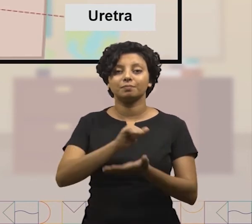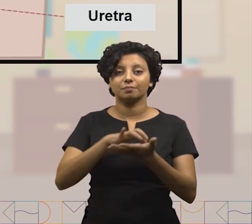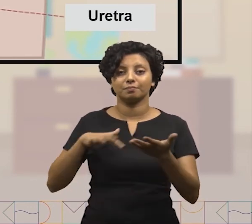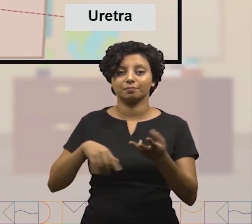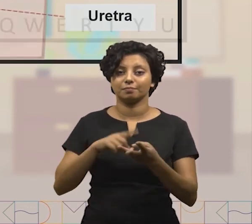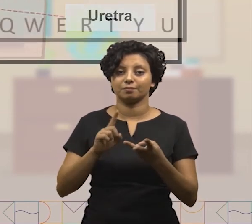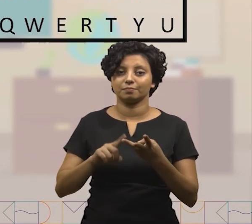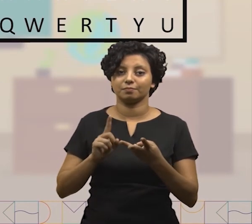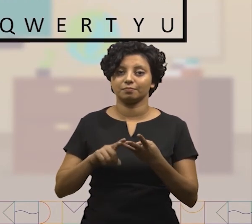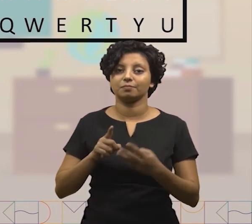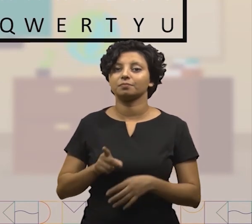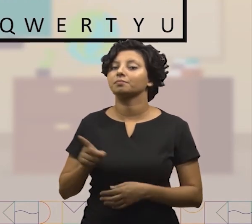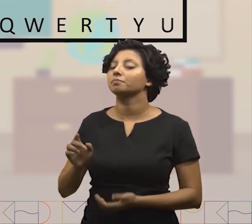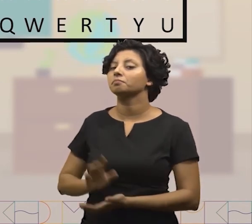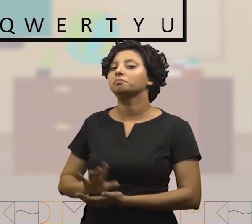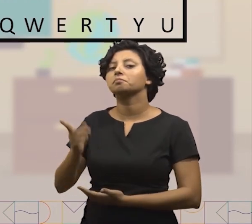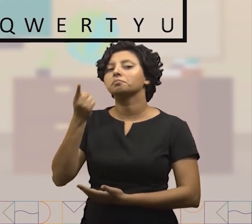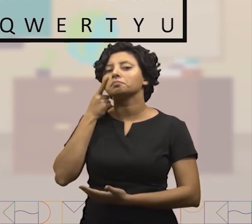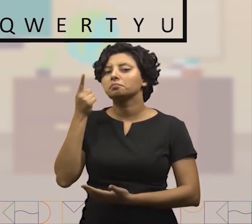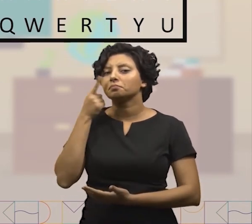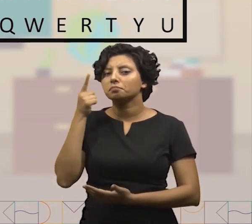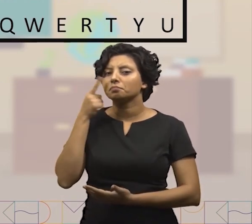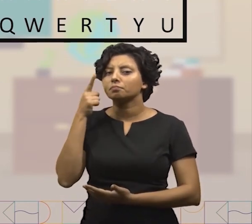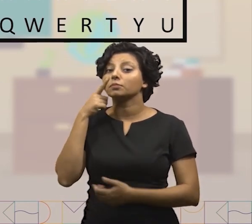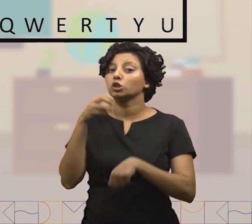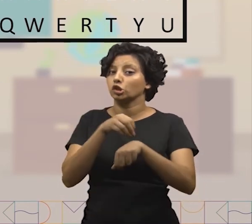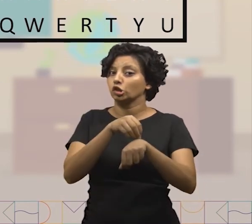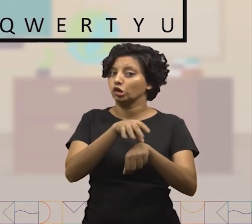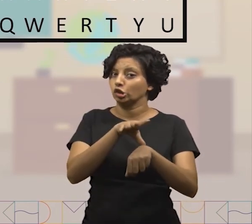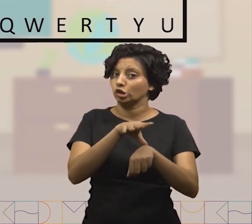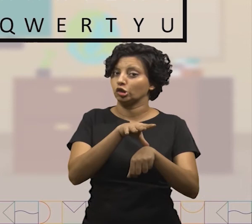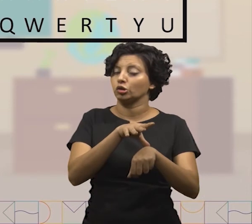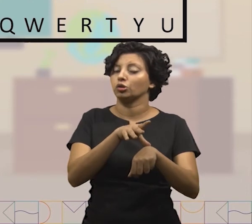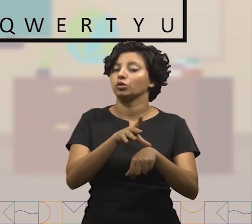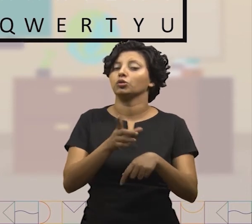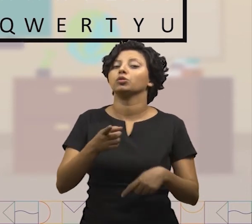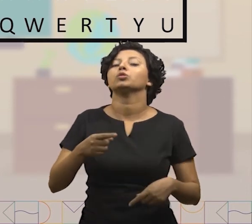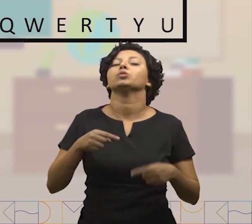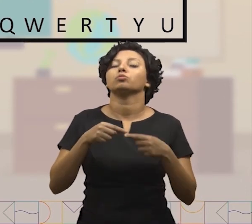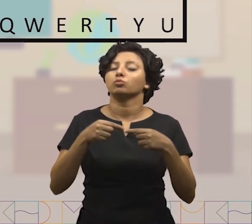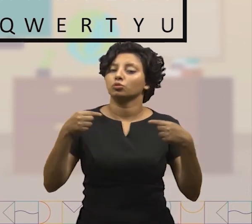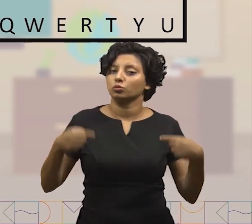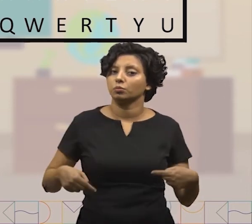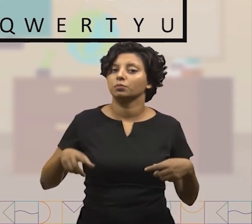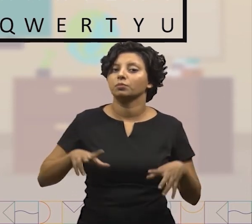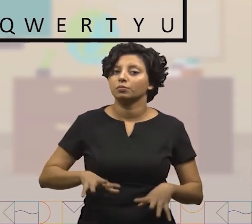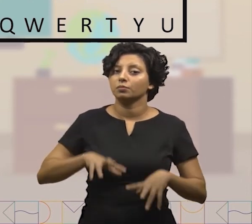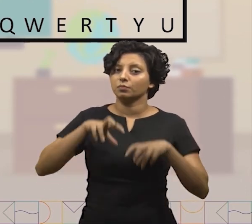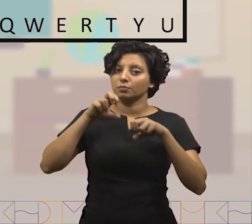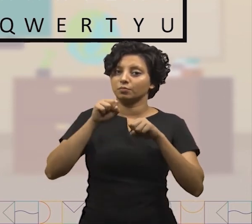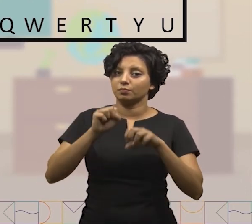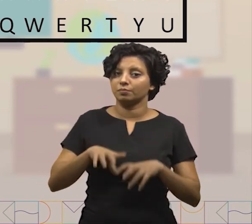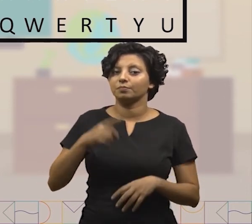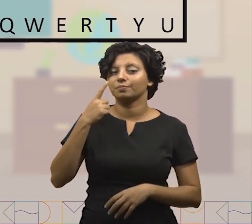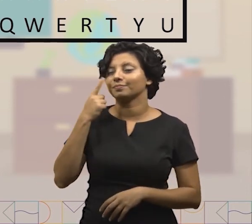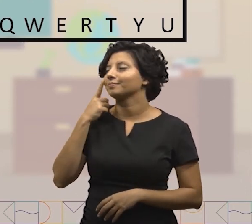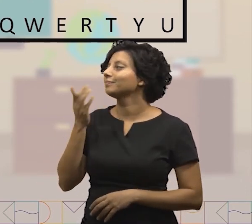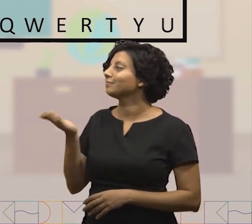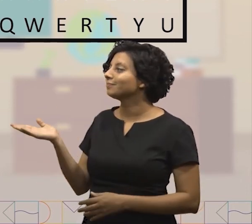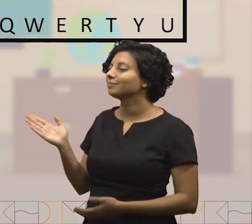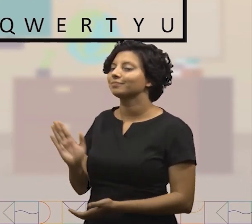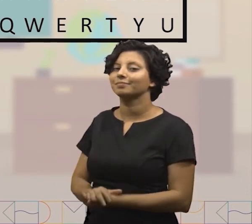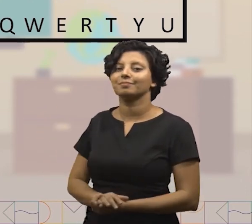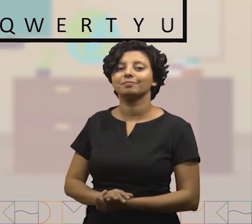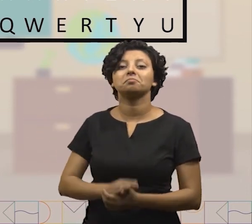número 3. Observe a dica do sistema respiratório. Olha que lindo esse pulmãozinho aí, hein?